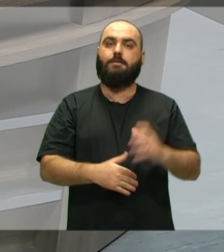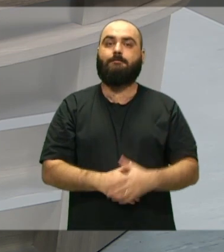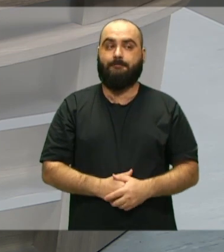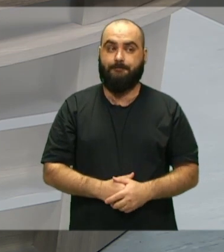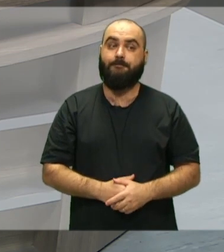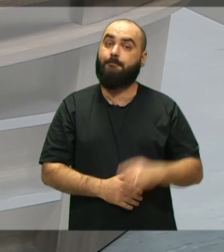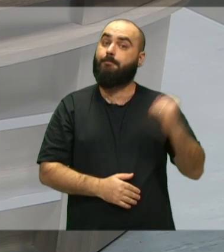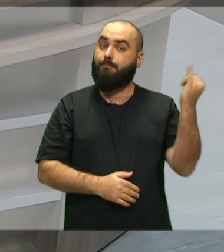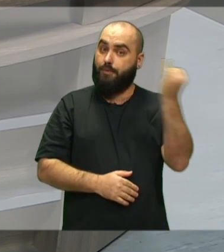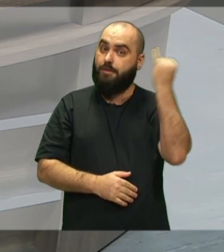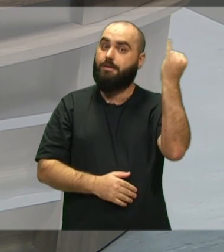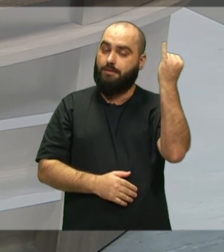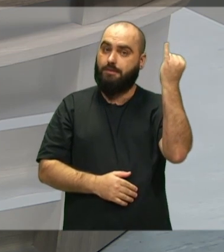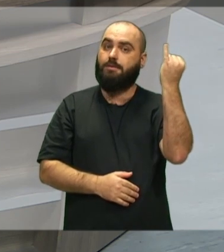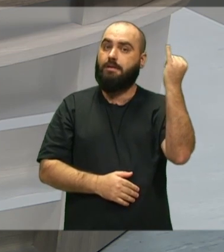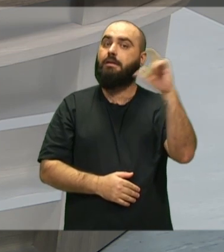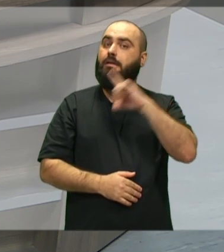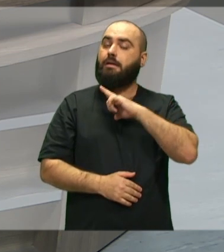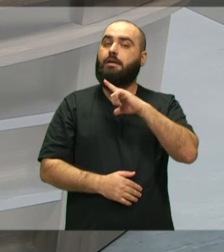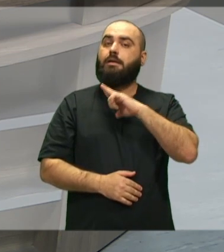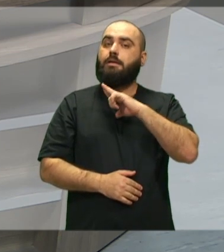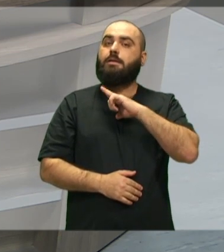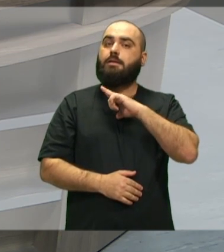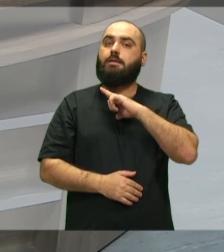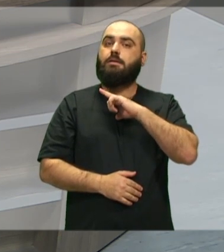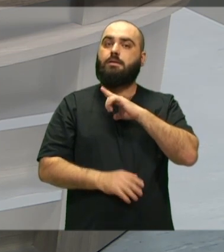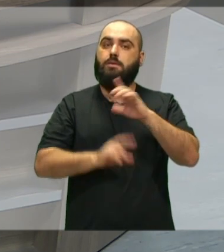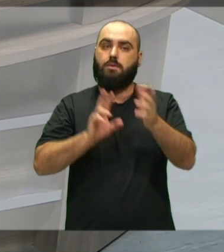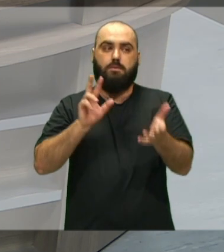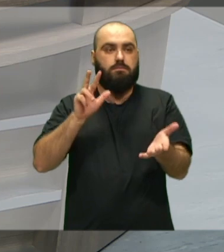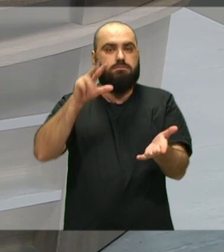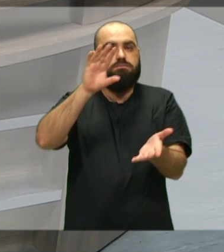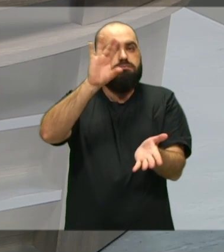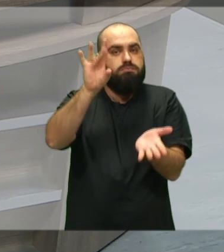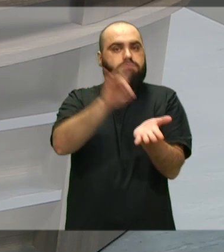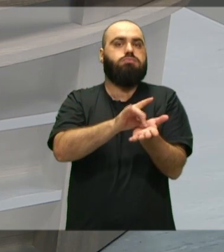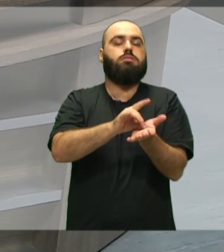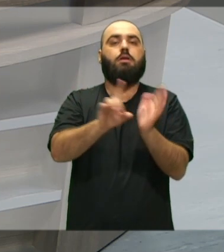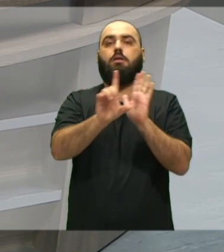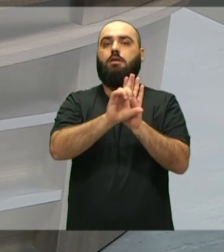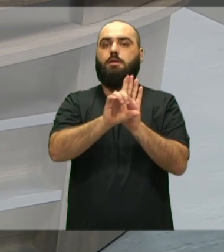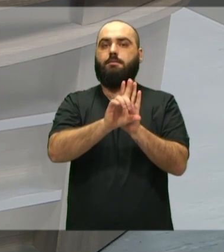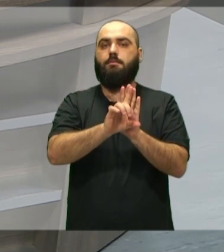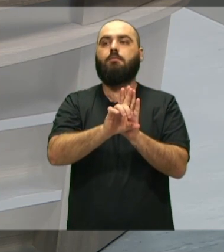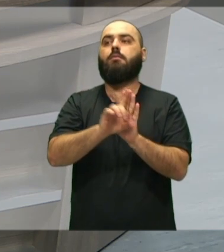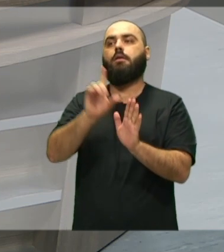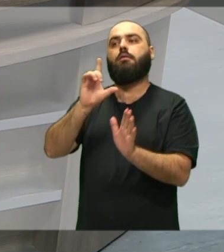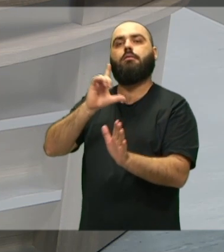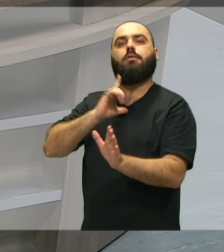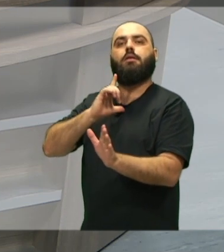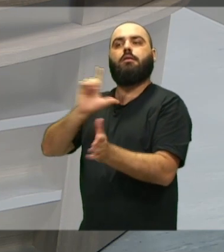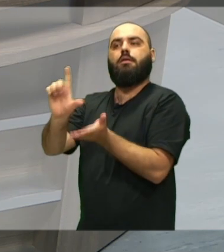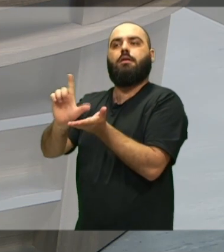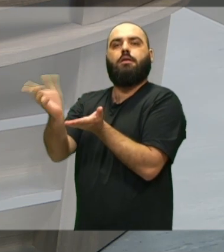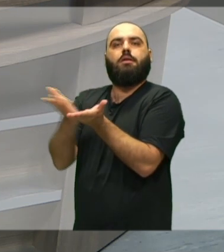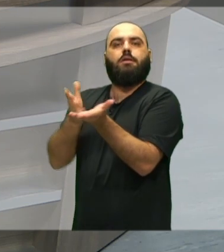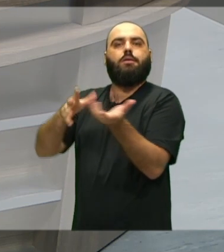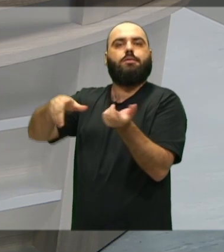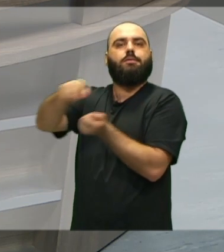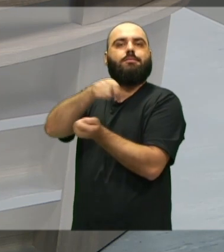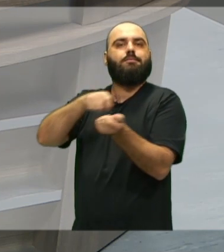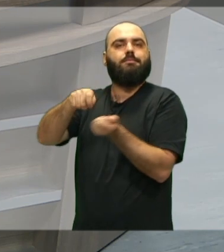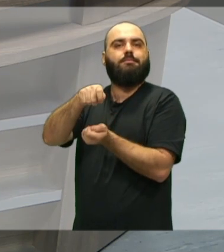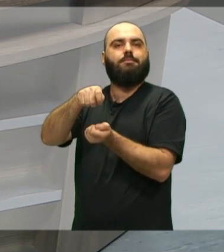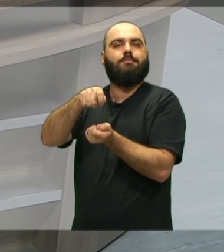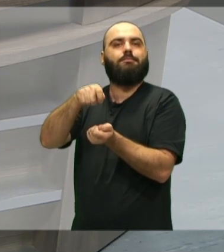falou, né, no bloco anterior, a importância da aplicação da lei. Entre eles, a licitação sustentável. A sustentabilidade, que